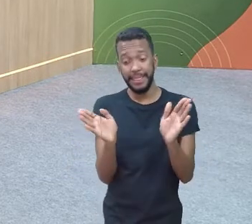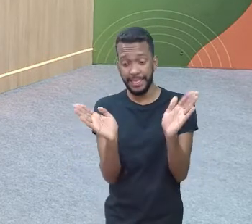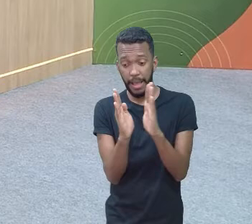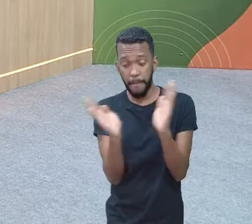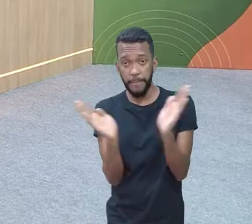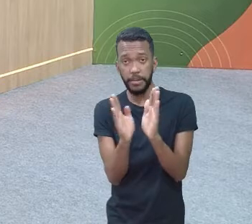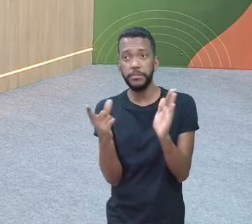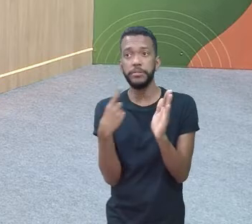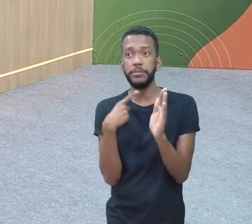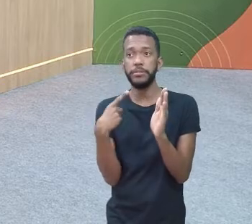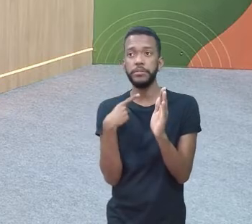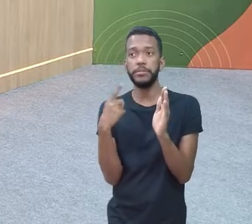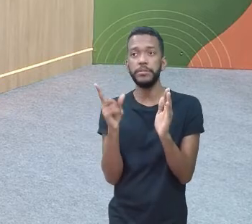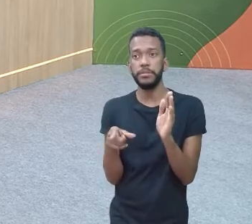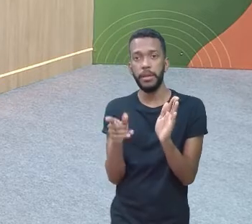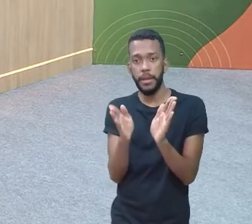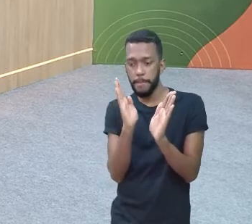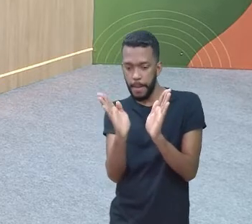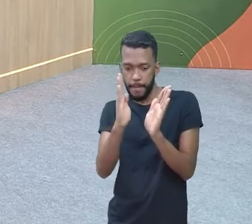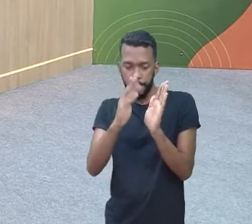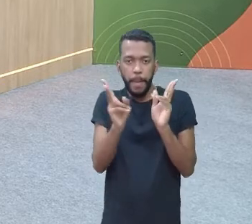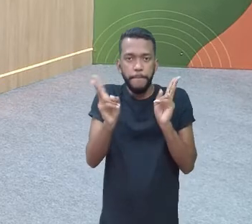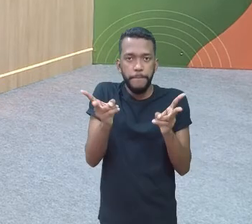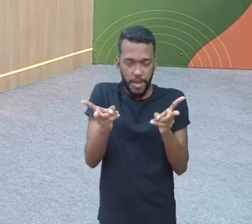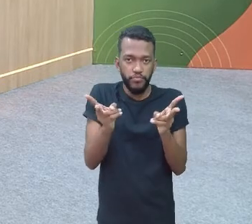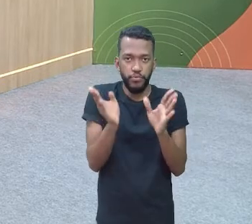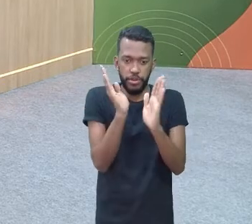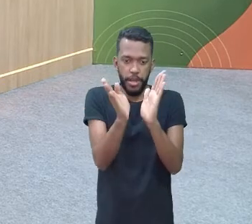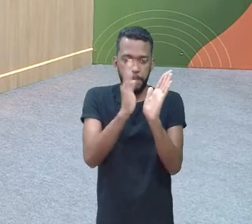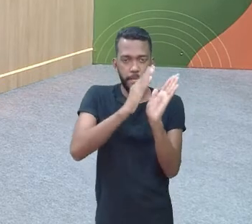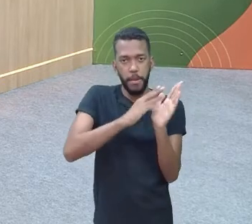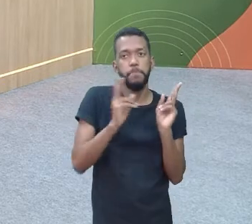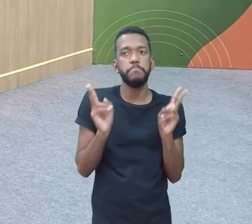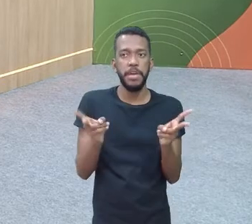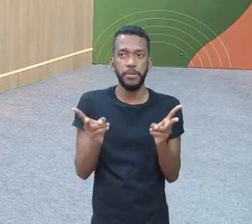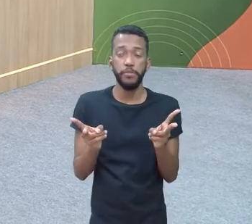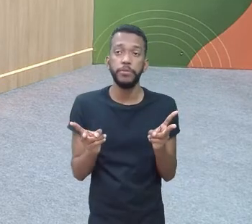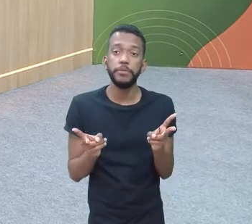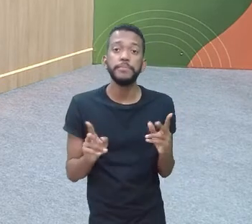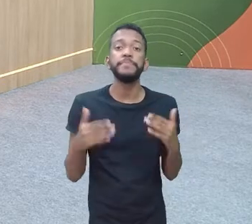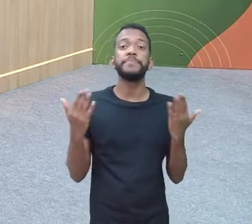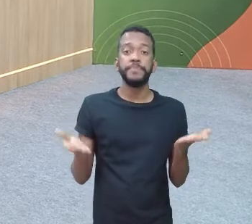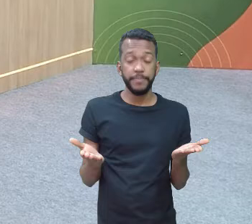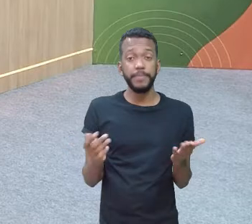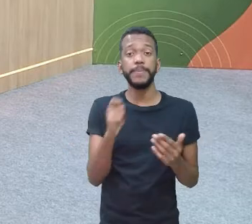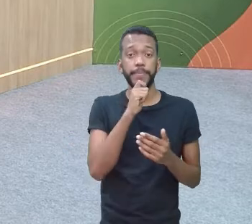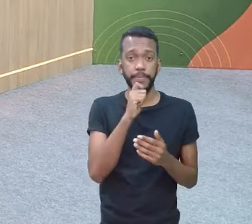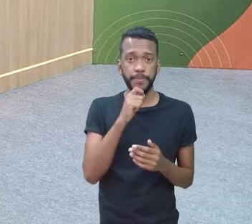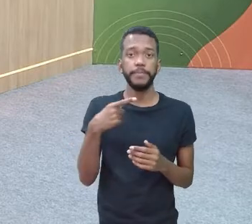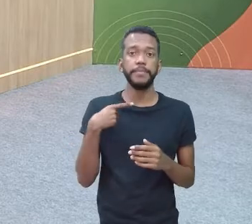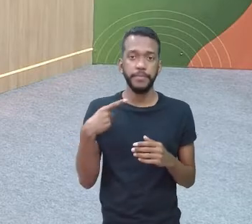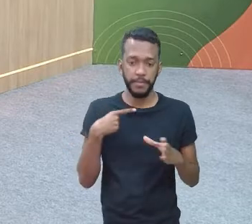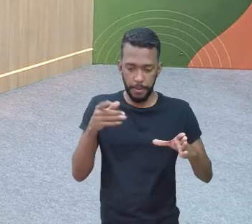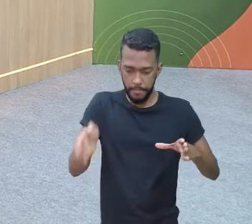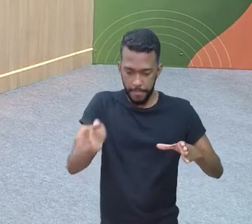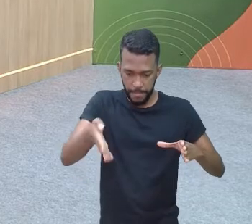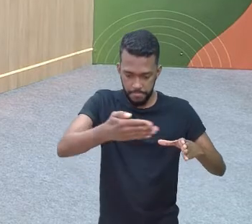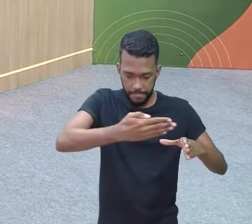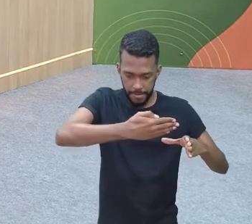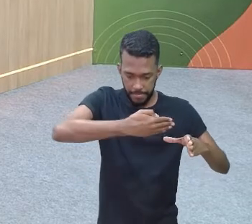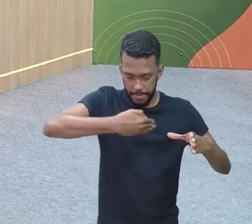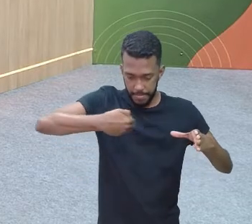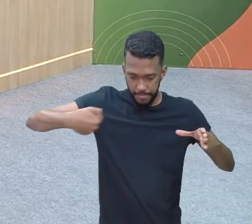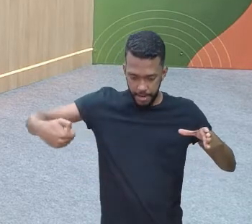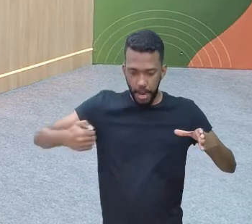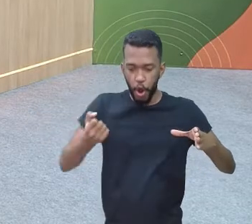tamanhos estavam com fatias do mesmo tamanho. Então, perceba que ainda assim, eu tive a divisão da pizza